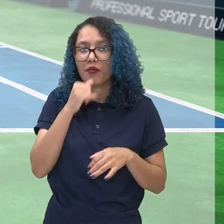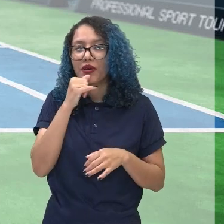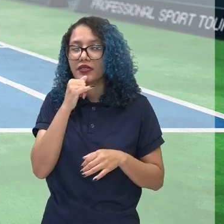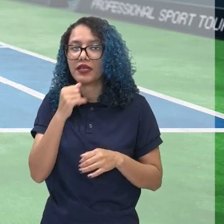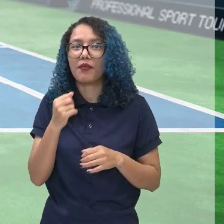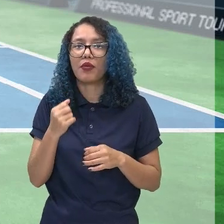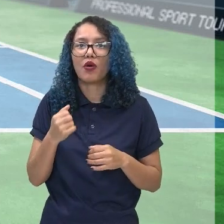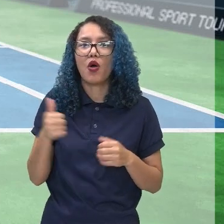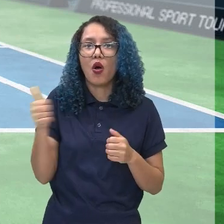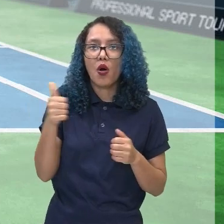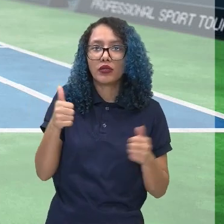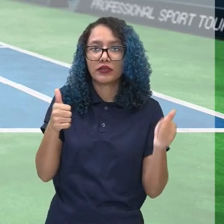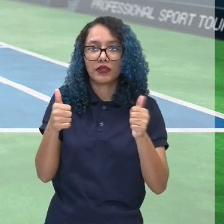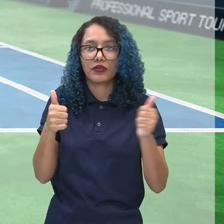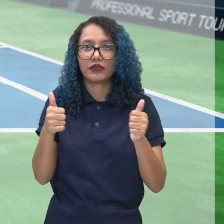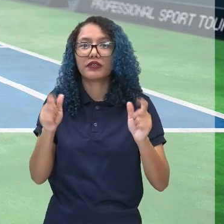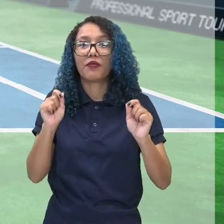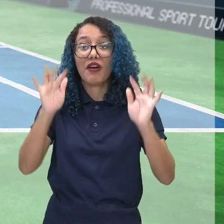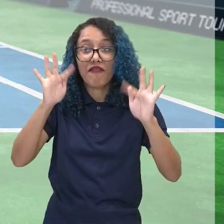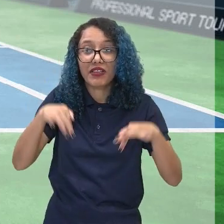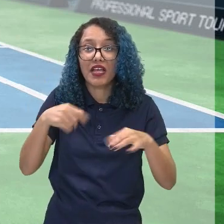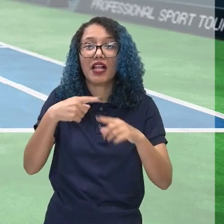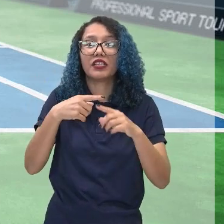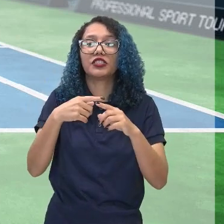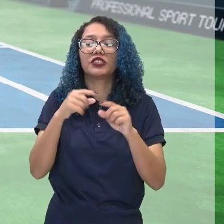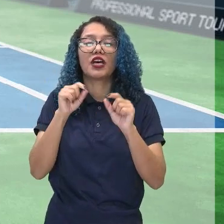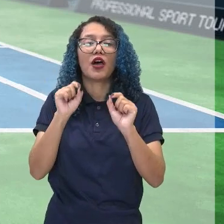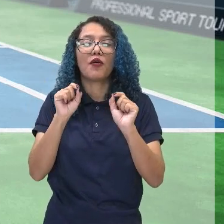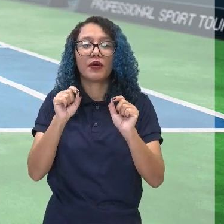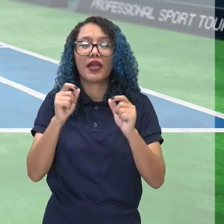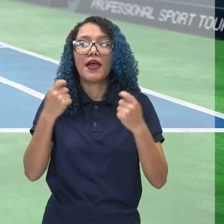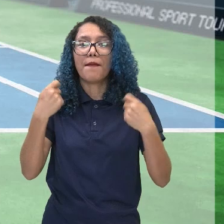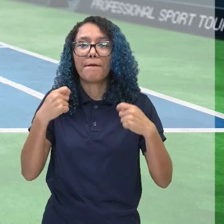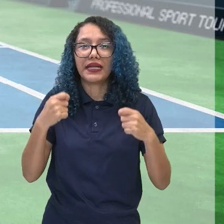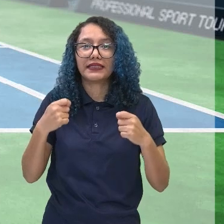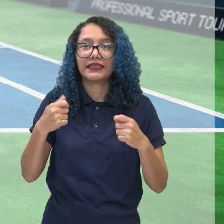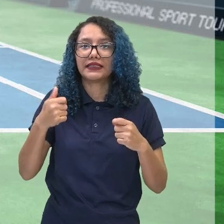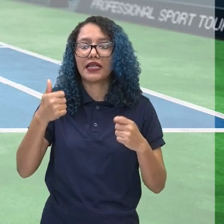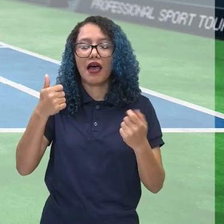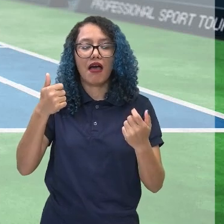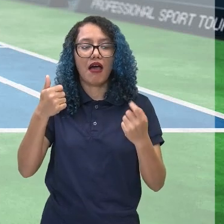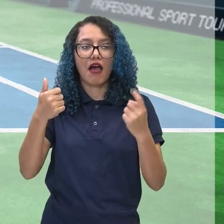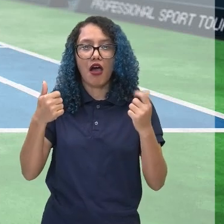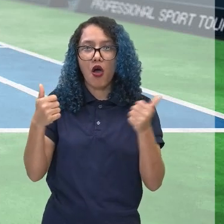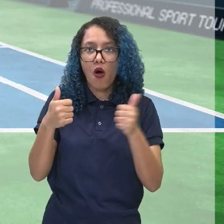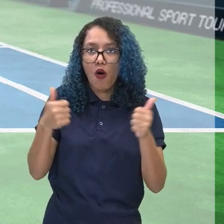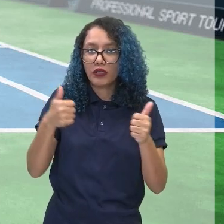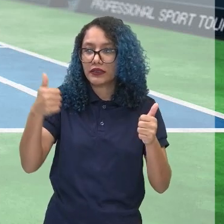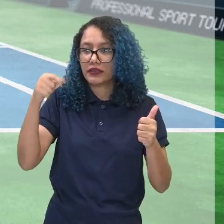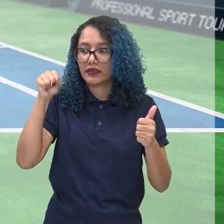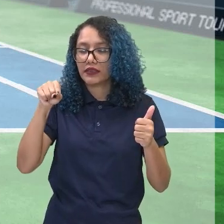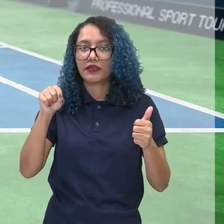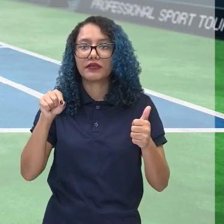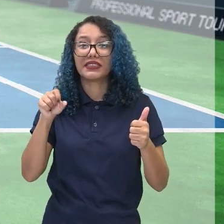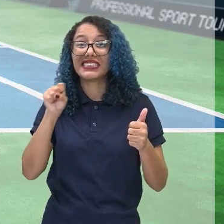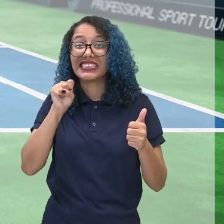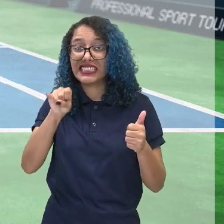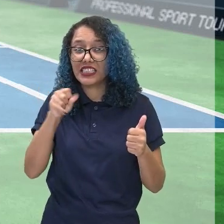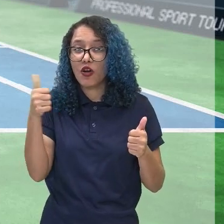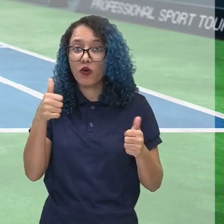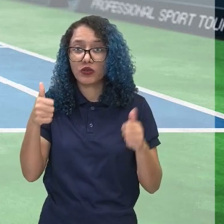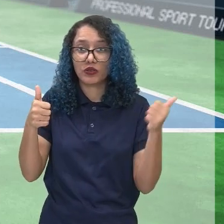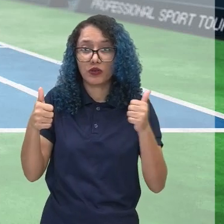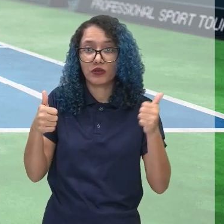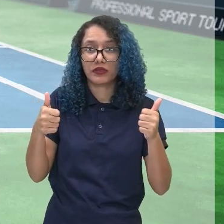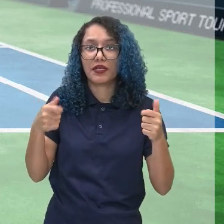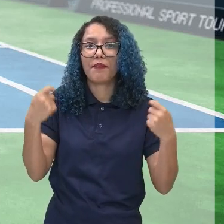11-11. Para fechar a partida, o jogo tem que ter 2 pontos de vantagem sobre o adversário. Se está 11-11, ele tem que